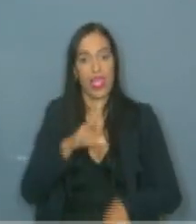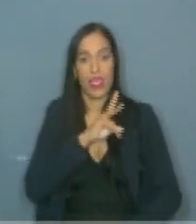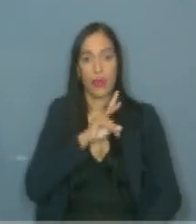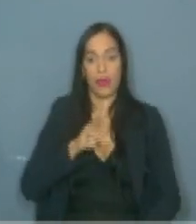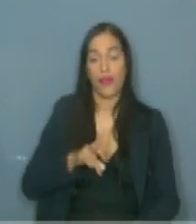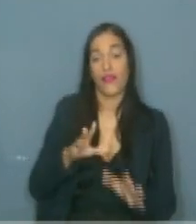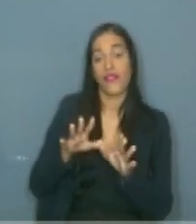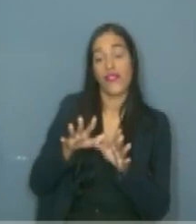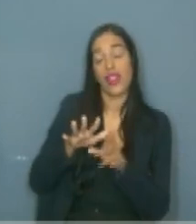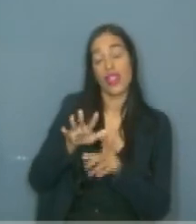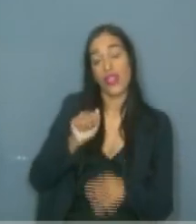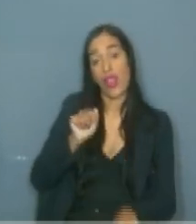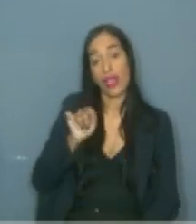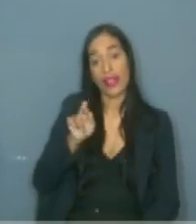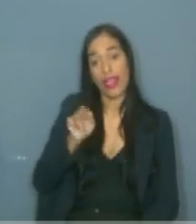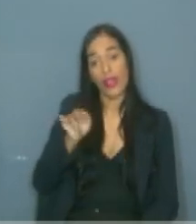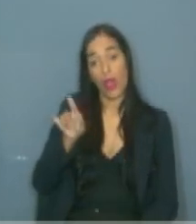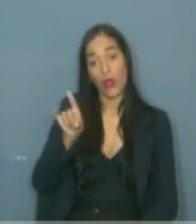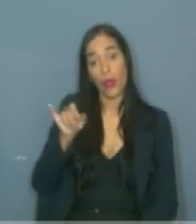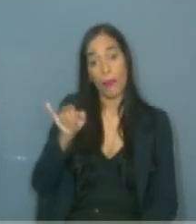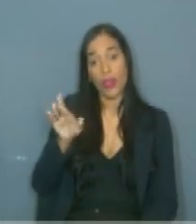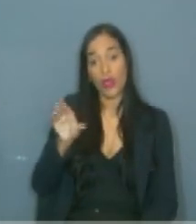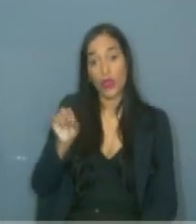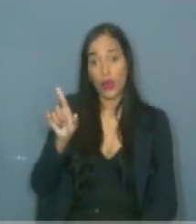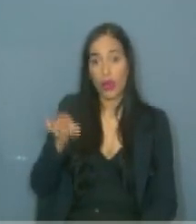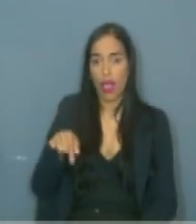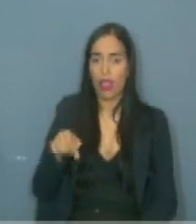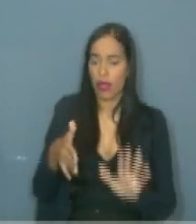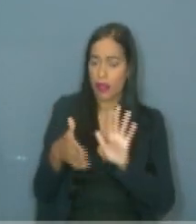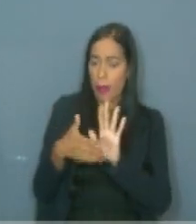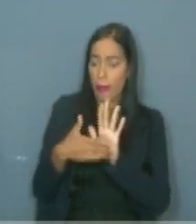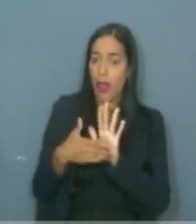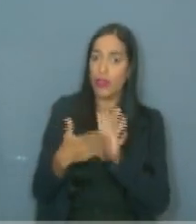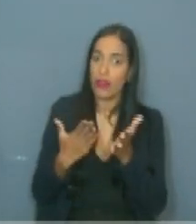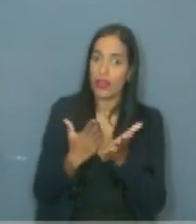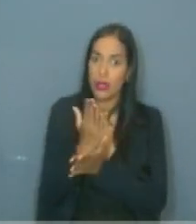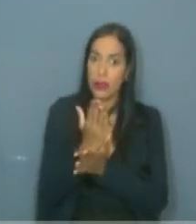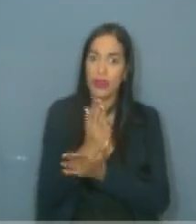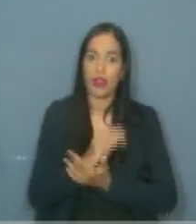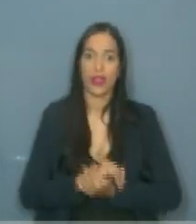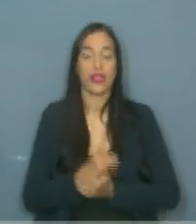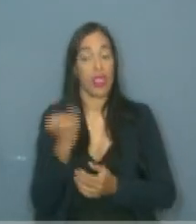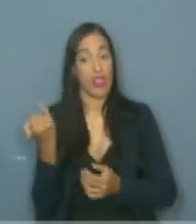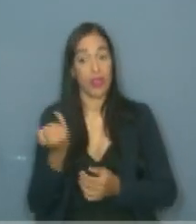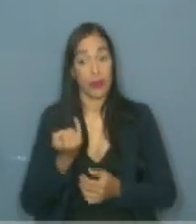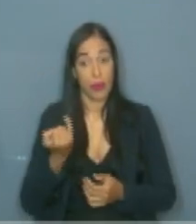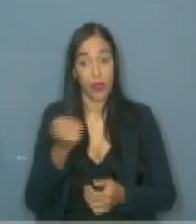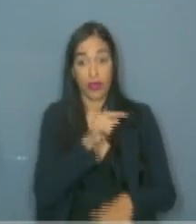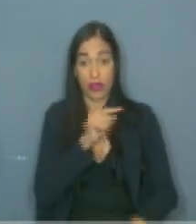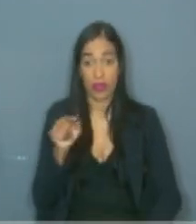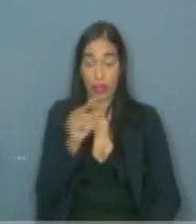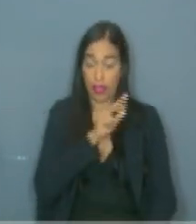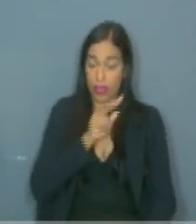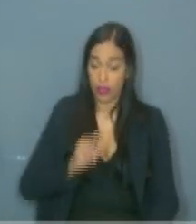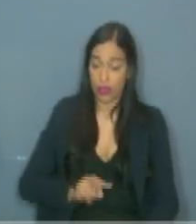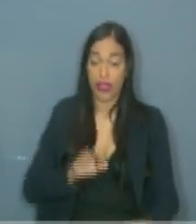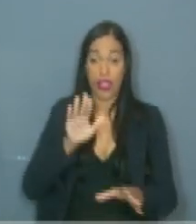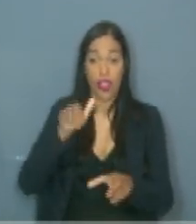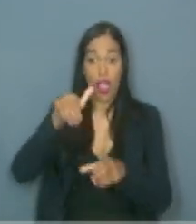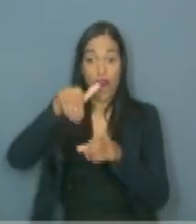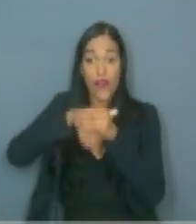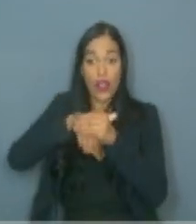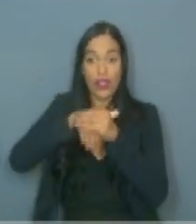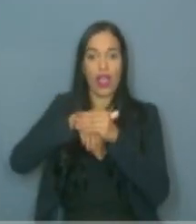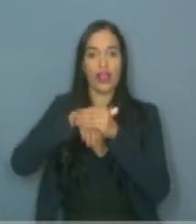Pinto que fala especificamente sobre isso, em que ela está sendo proposta em ser aprovada. Então, é importante que os vereadores, ao votarem,